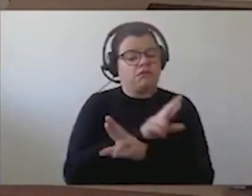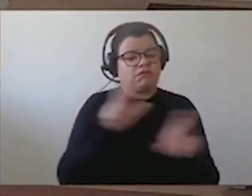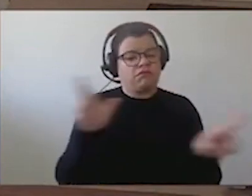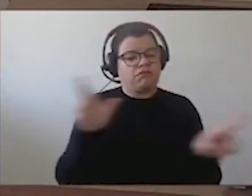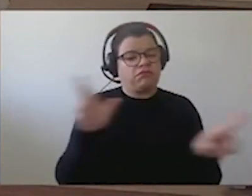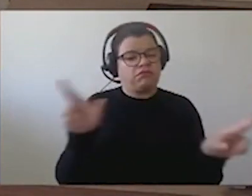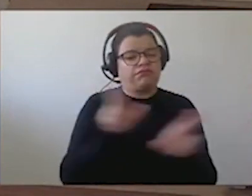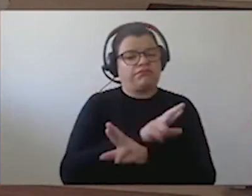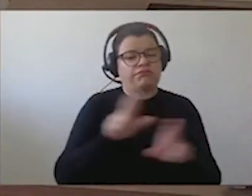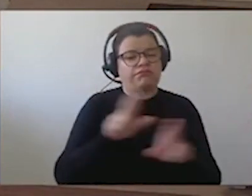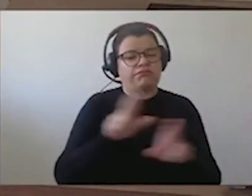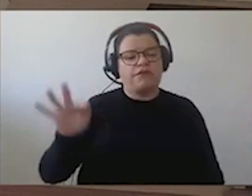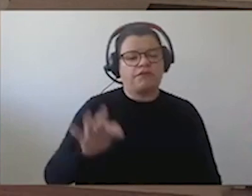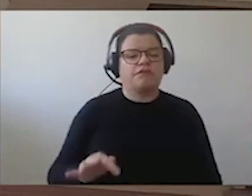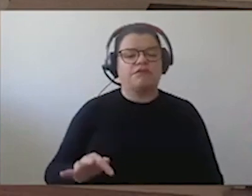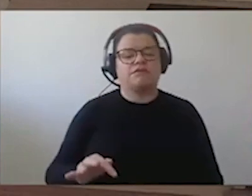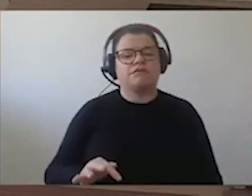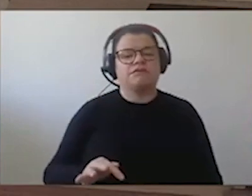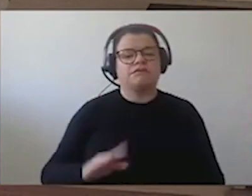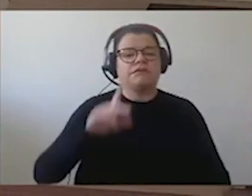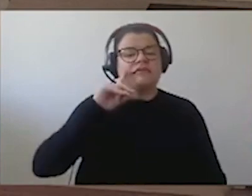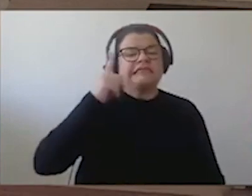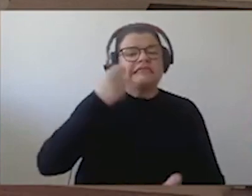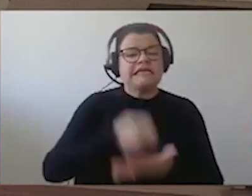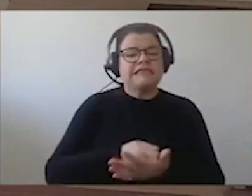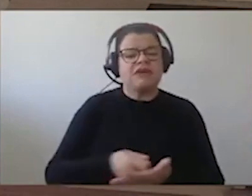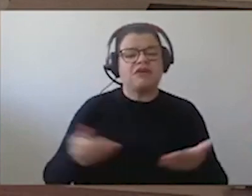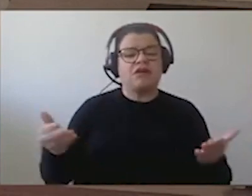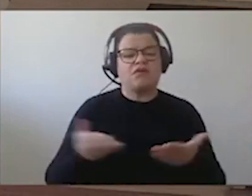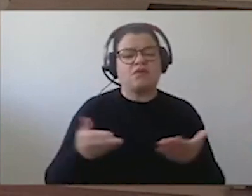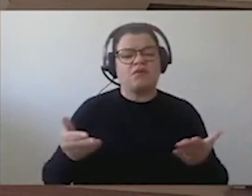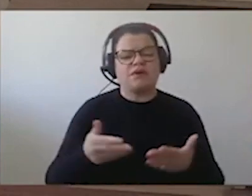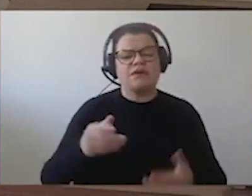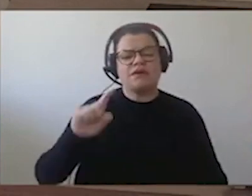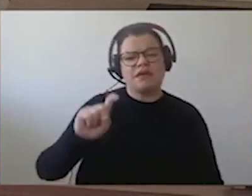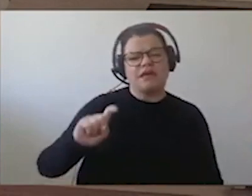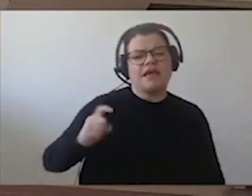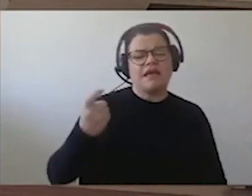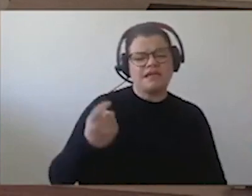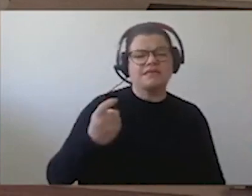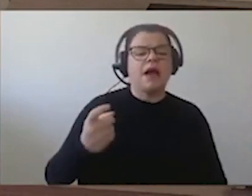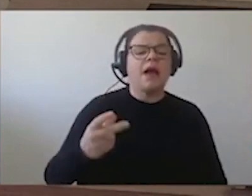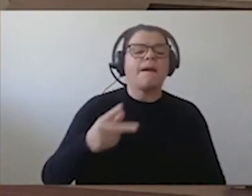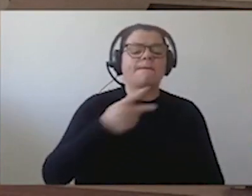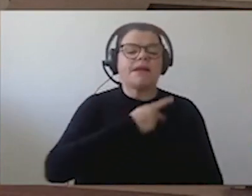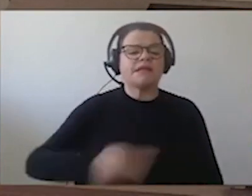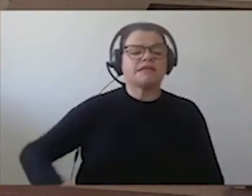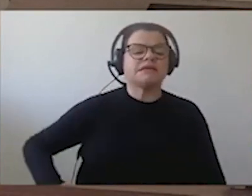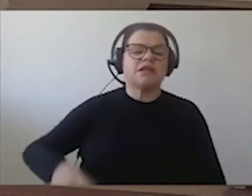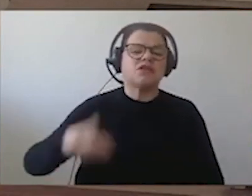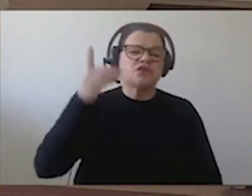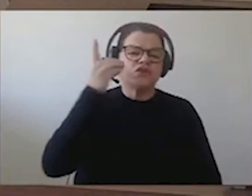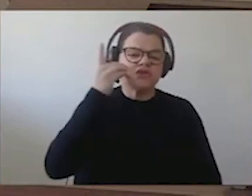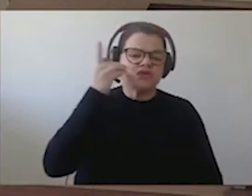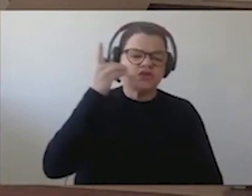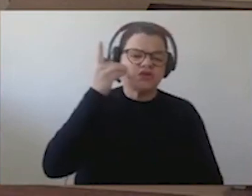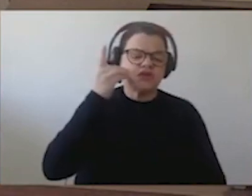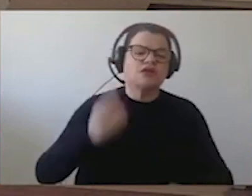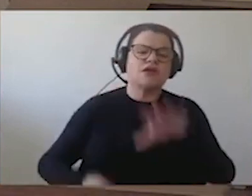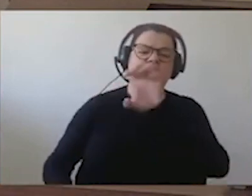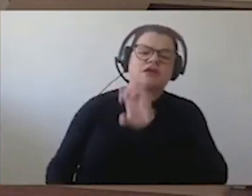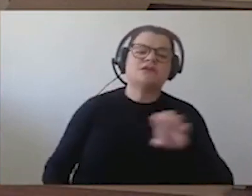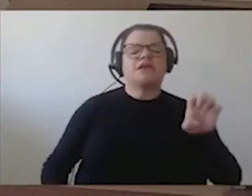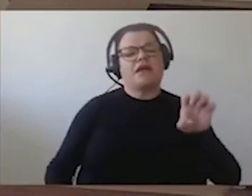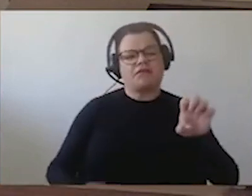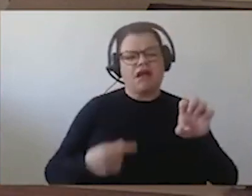é uma decisão recente aí relacionada com a ex-presidente Dilma Rousseff, e que a esquerda, mais uma vez, tenta